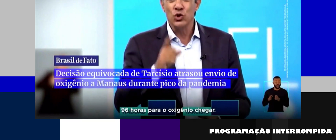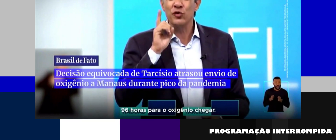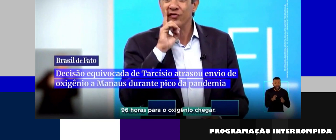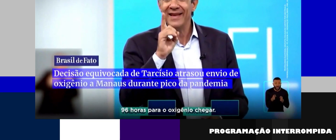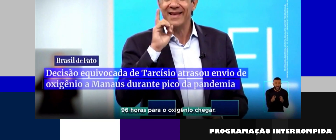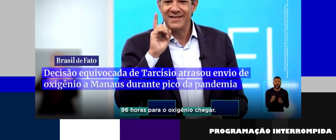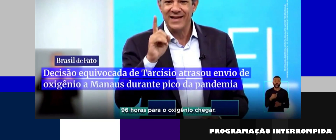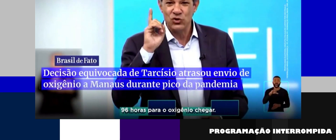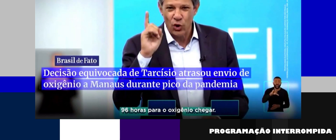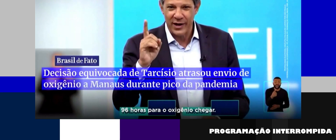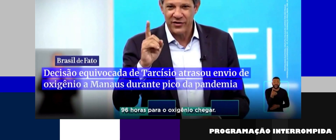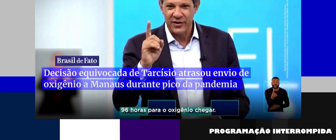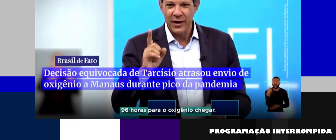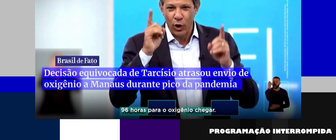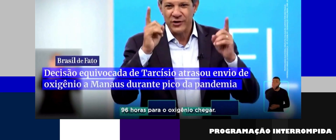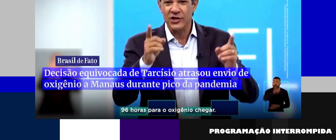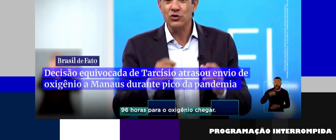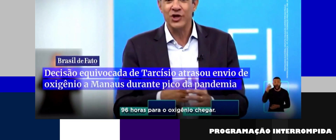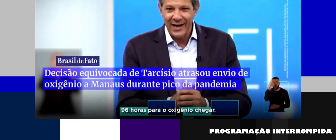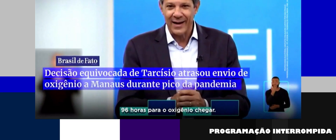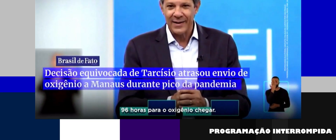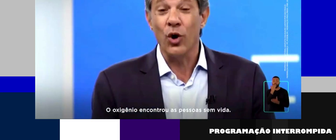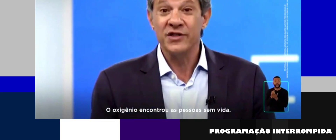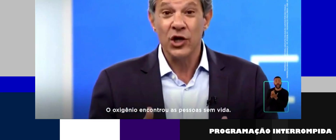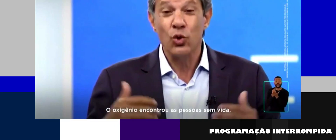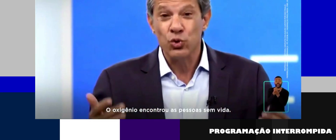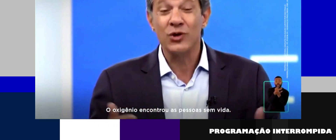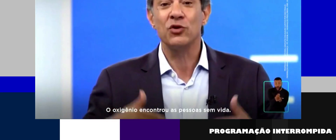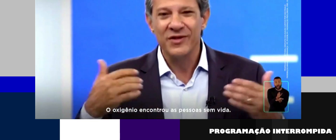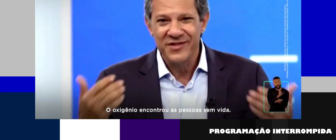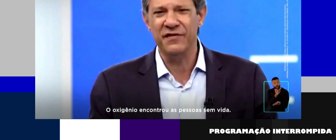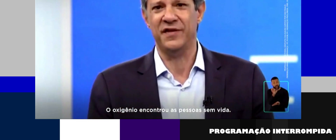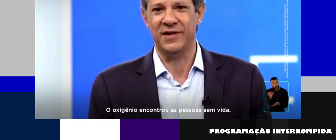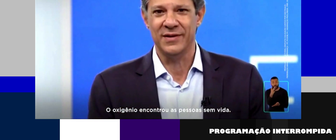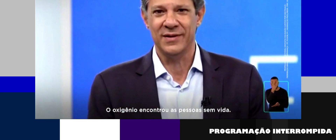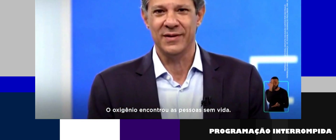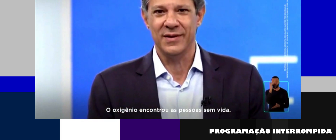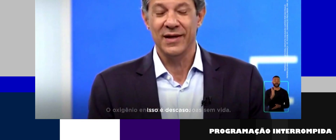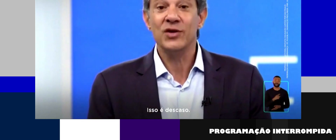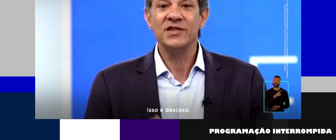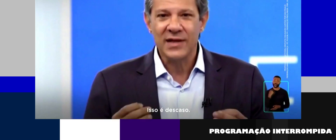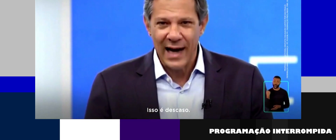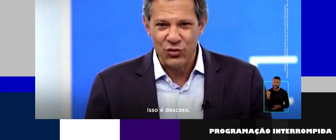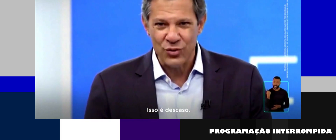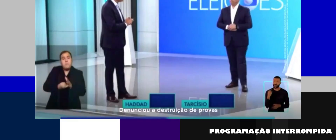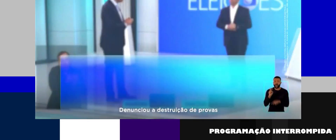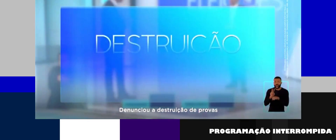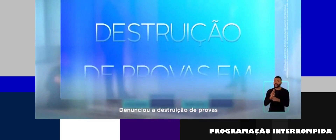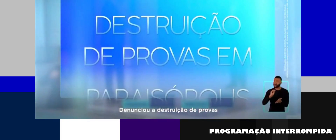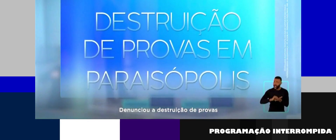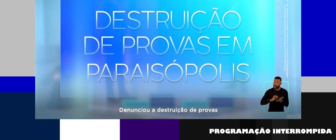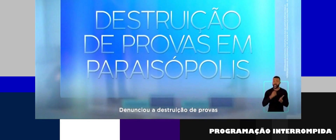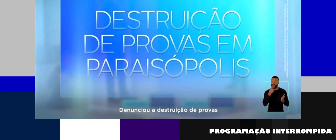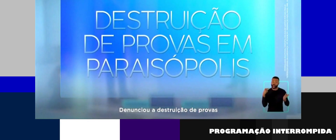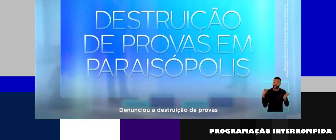estrada, 96 horas para o oxigênio chegar. O oxigênio encontrou as pessoas sem vida. Isso é descaso. Denunciou